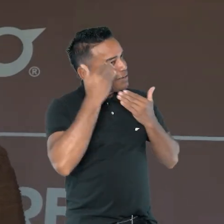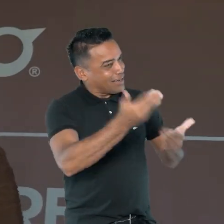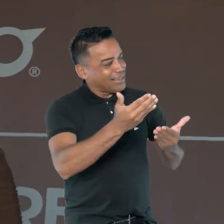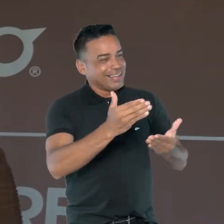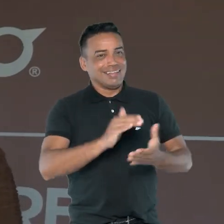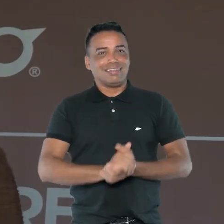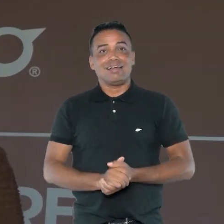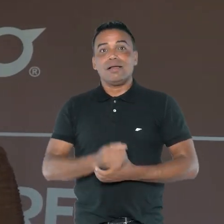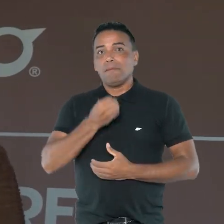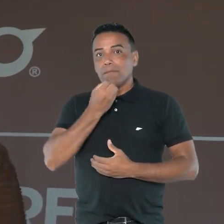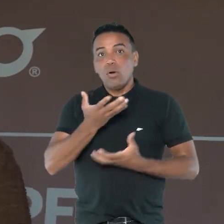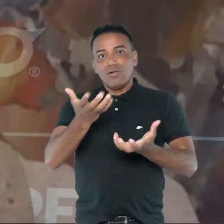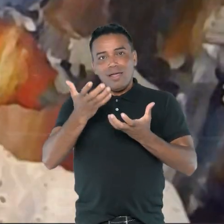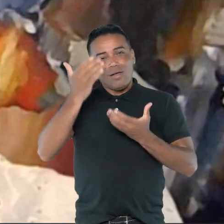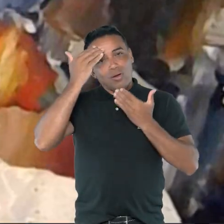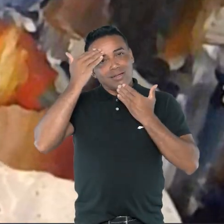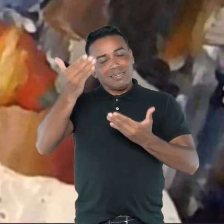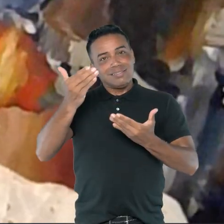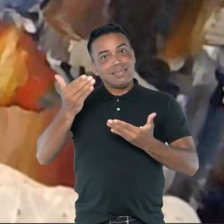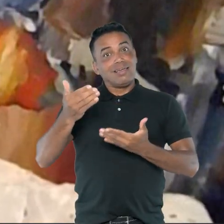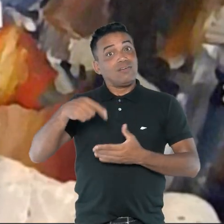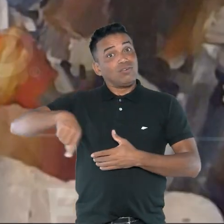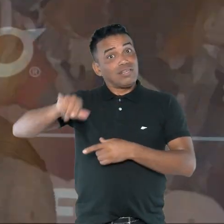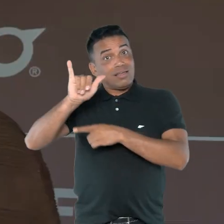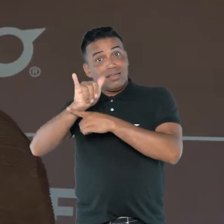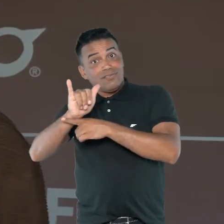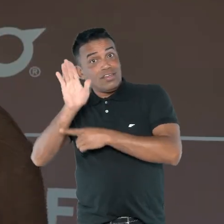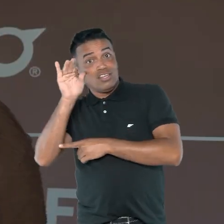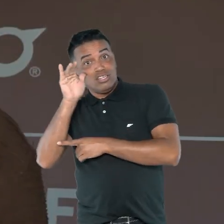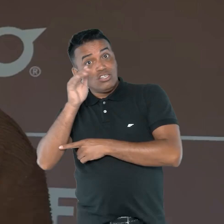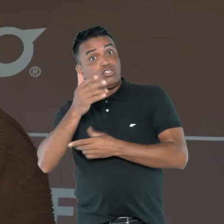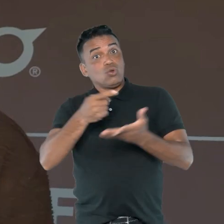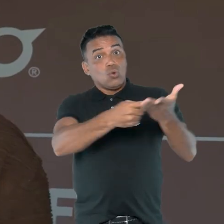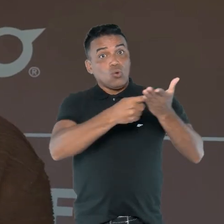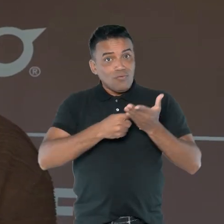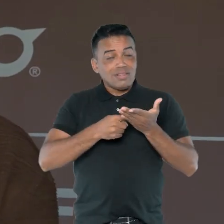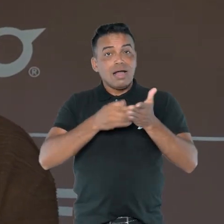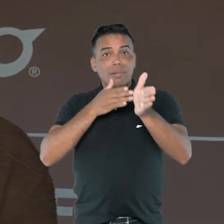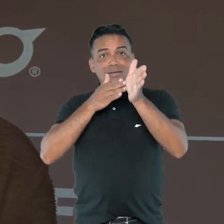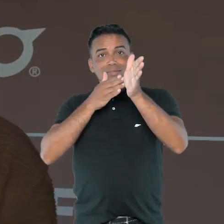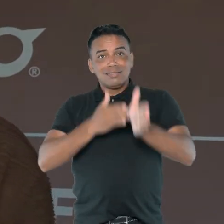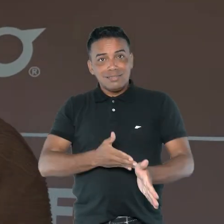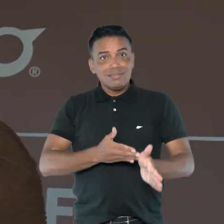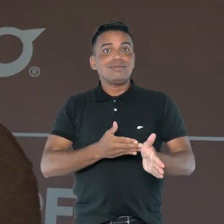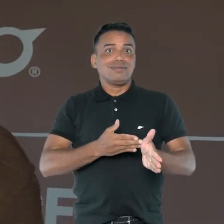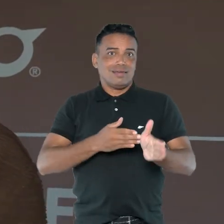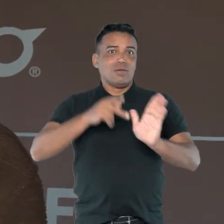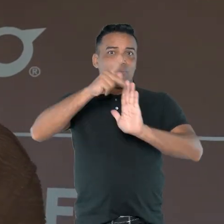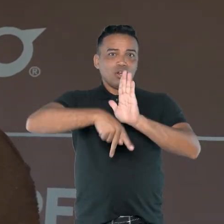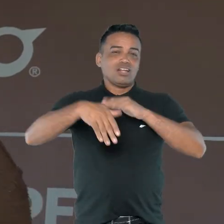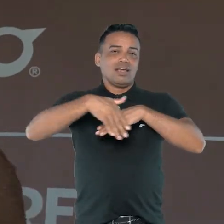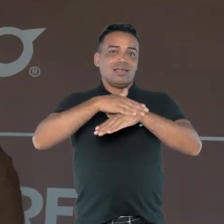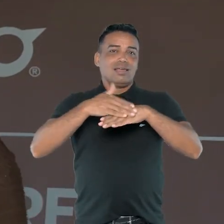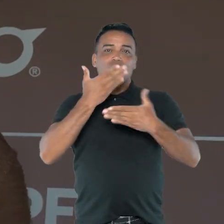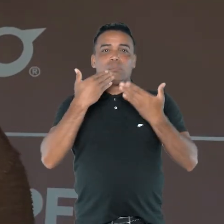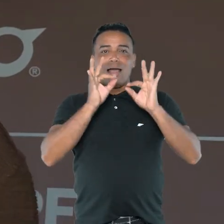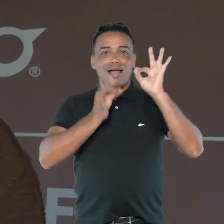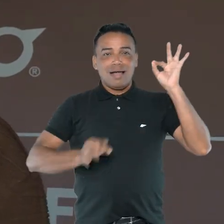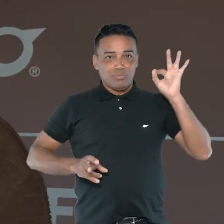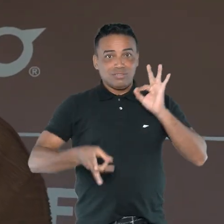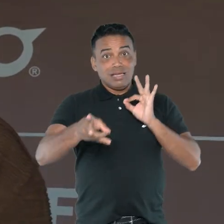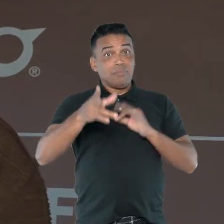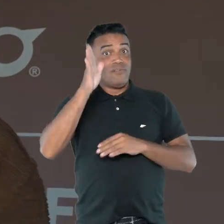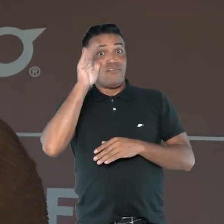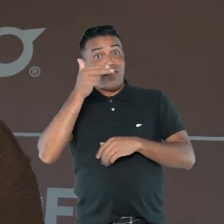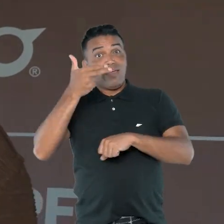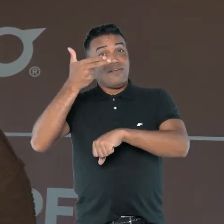Muito obrigado. Obrigada. Bom, quero agradecer aí a sua audiência até aqui, convidá-lo para seguir o nosso